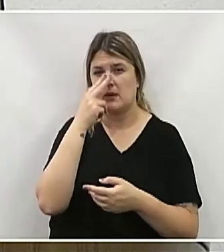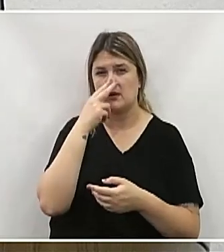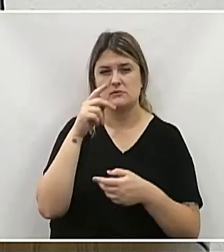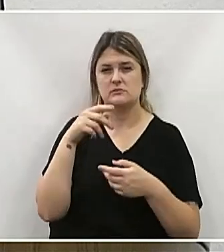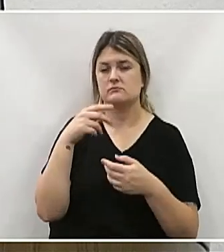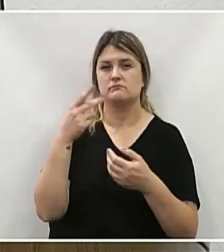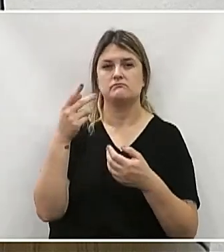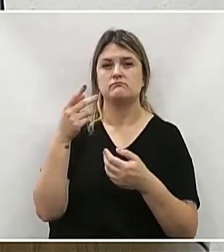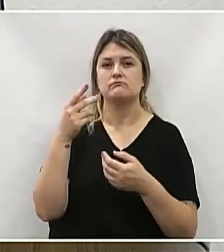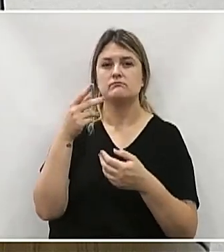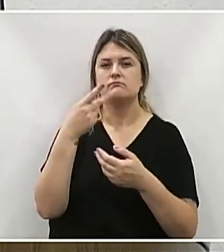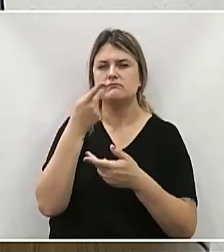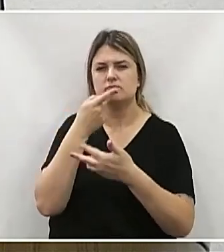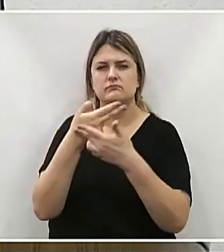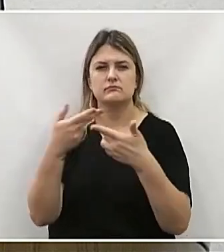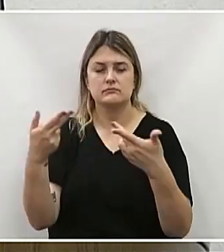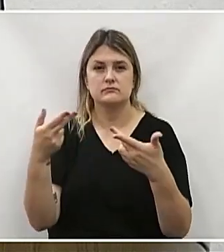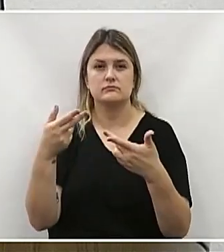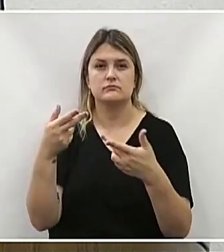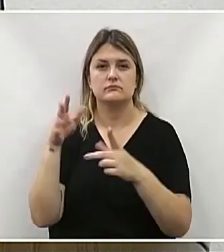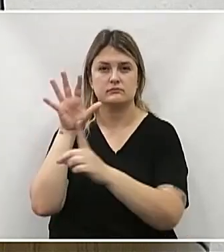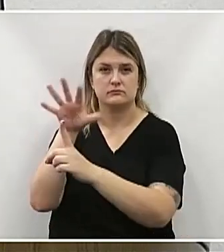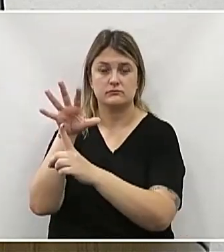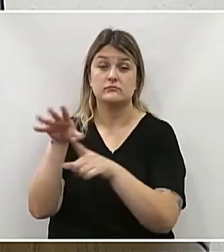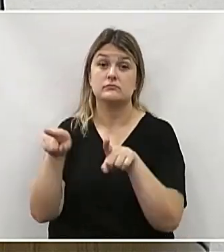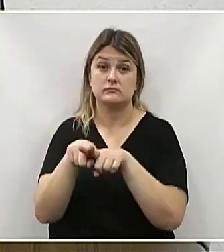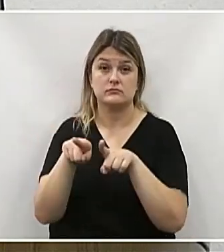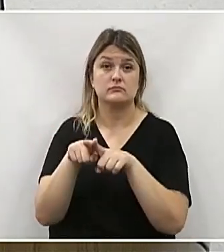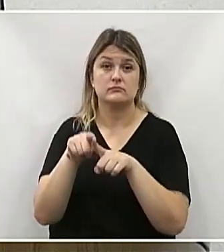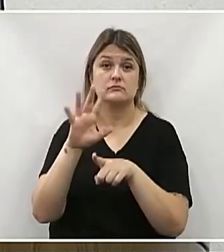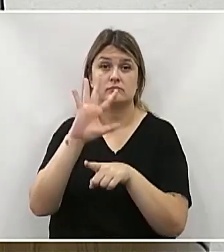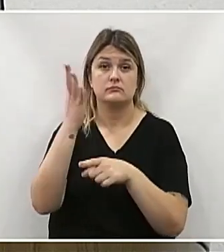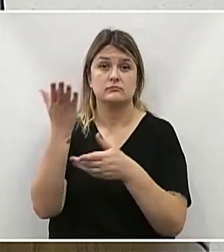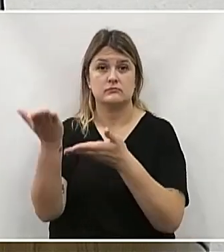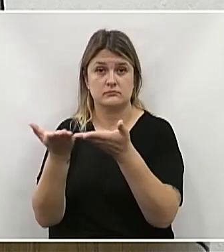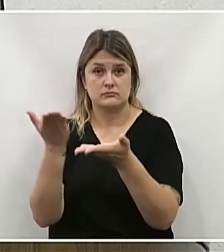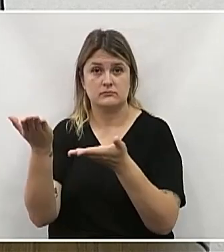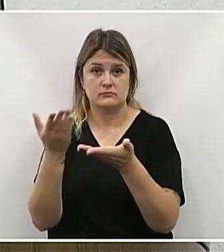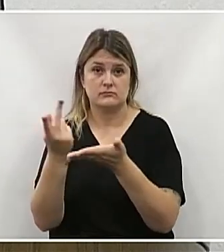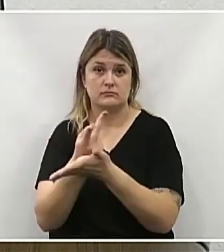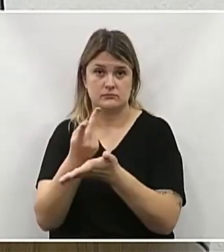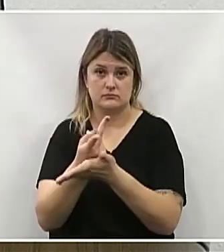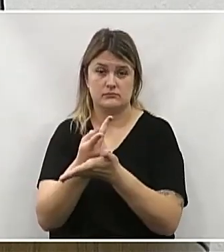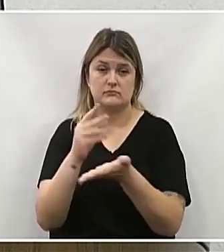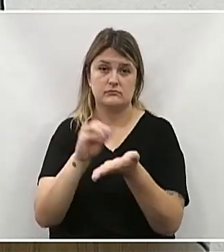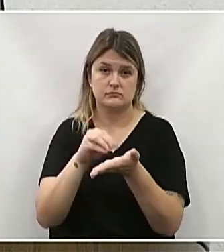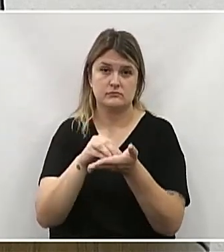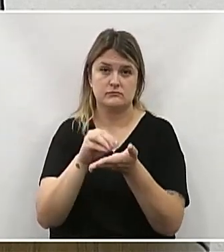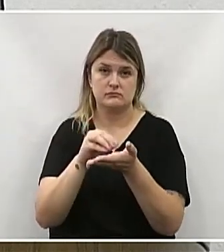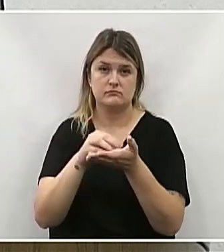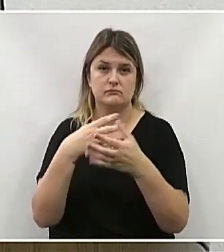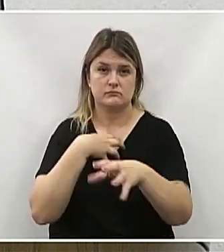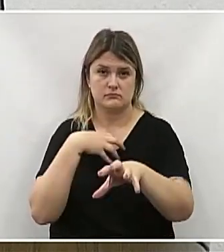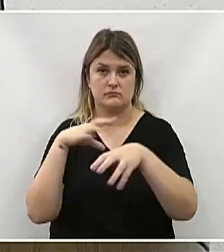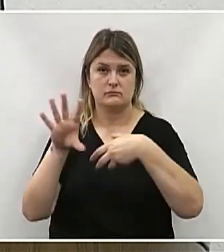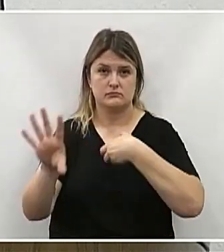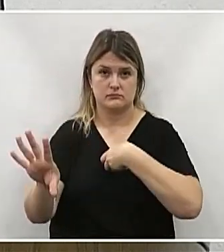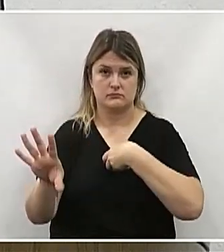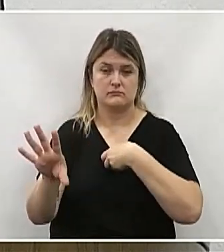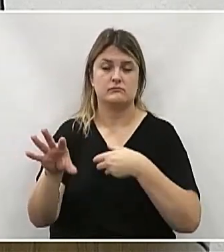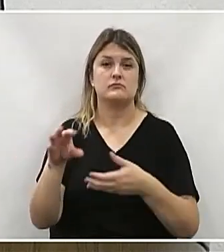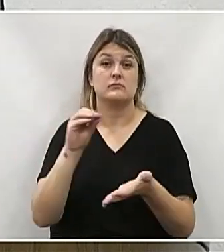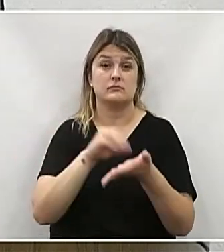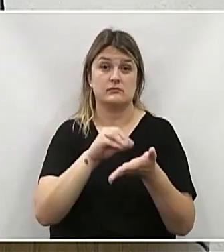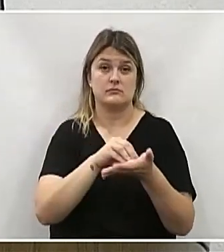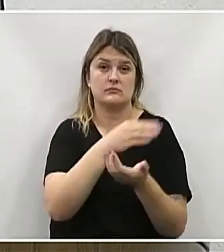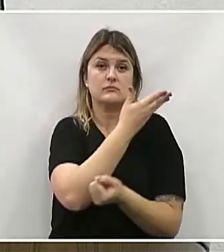ridicularizadas inclusive nos atendimentos esse aqui é um ponto que eu gostaria de por falta